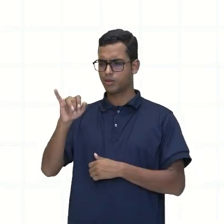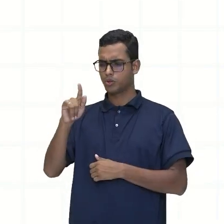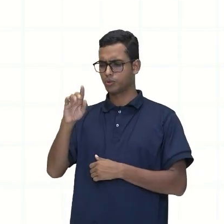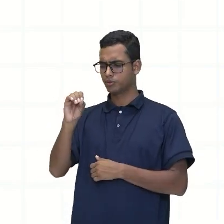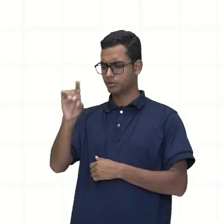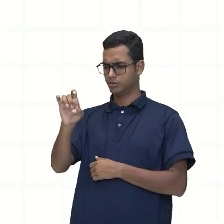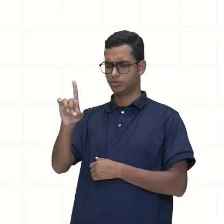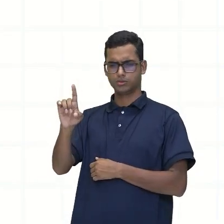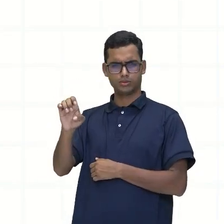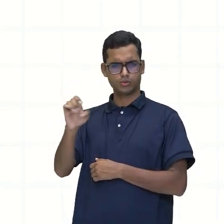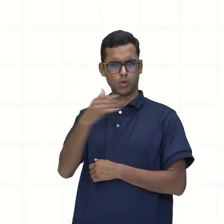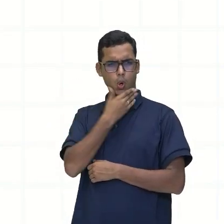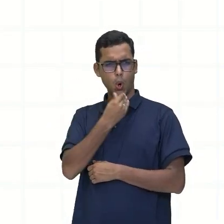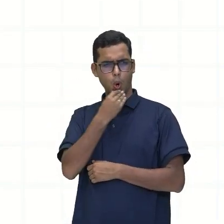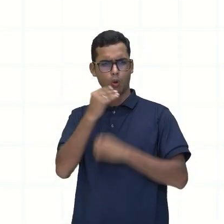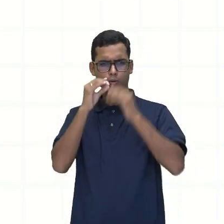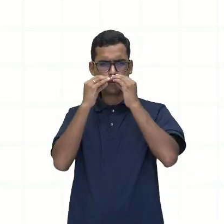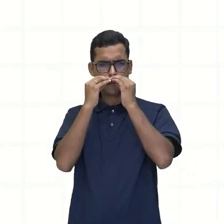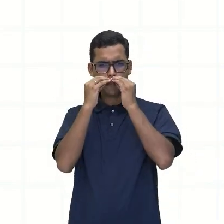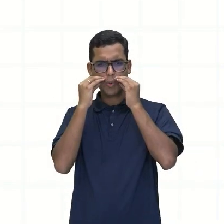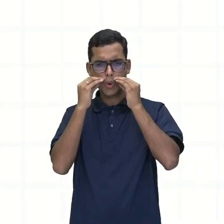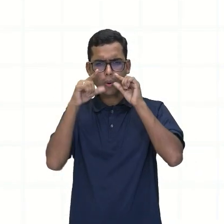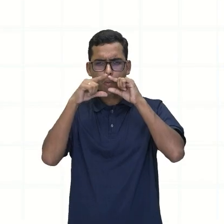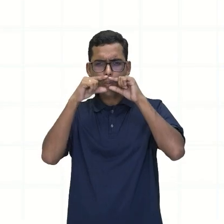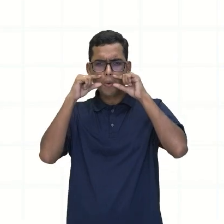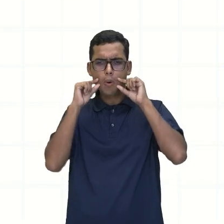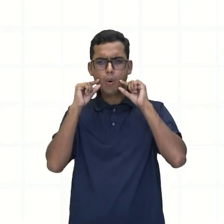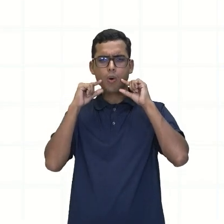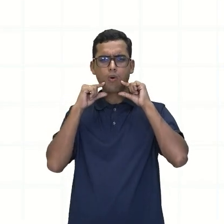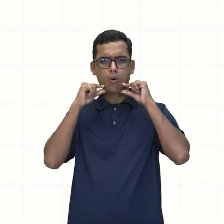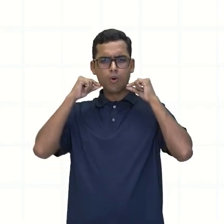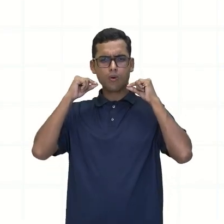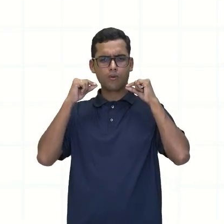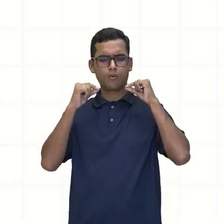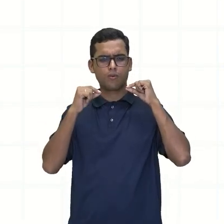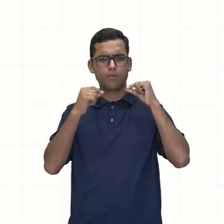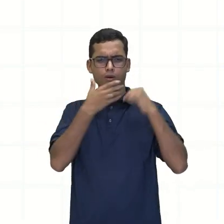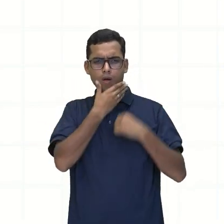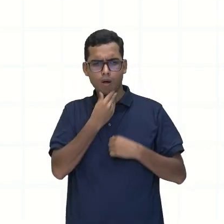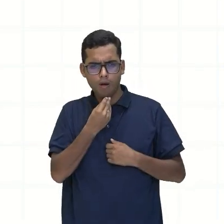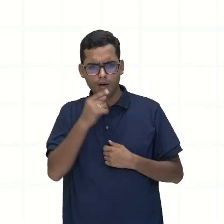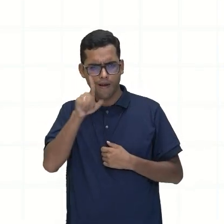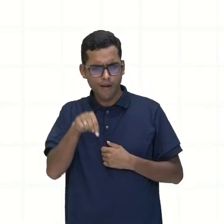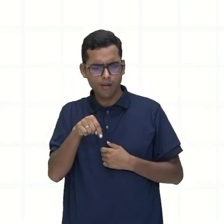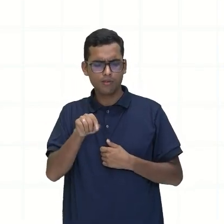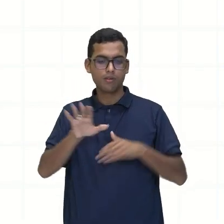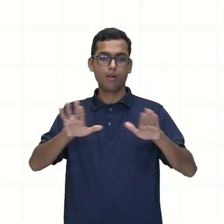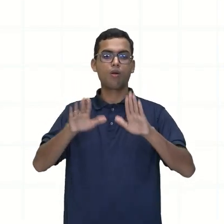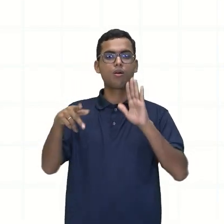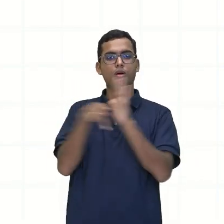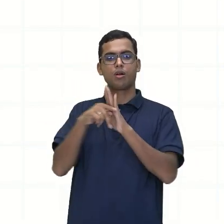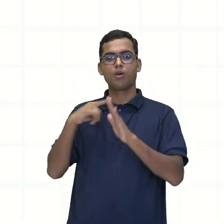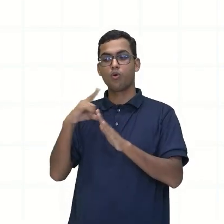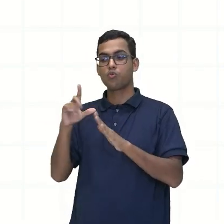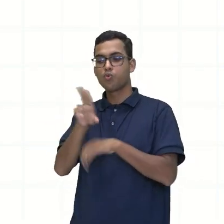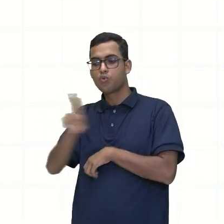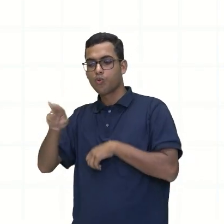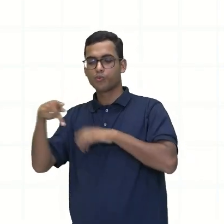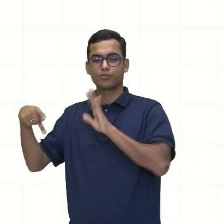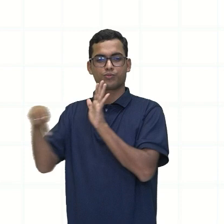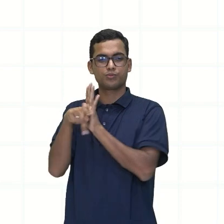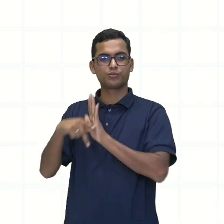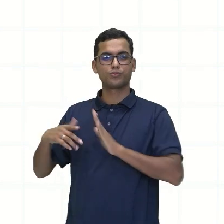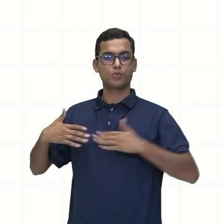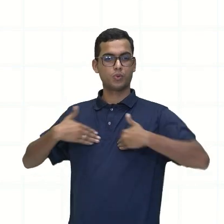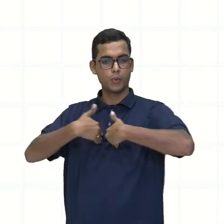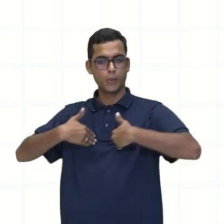do homem que ele usa no rosto, né? Os cabelinhos ali e tal. Mas não é. Então, estou dizendo que é um cachorro. Bigode is a dog.